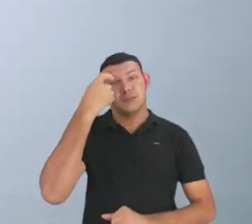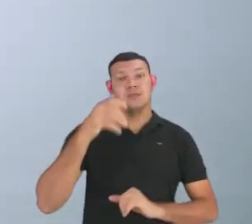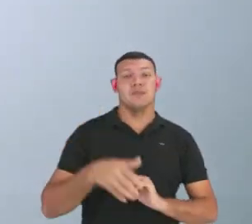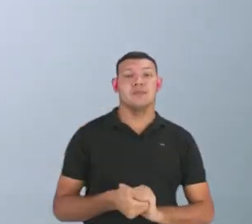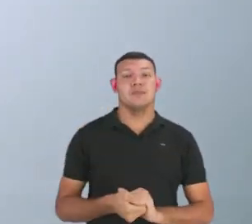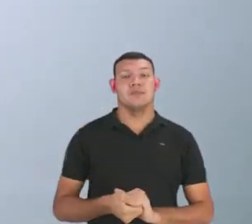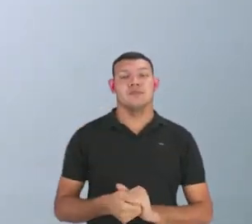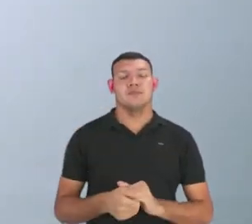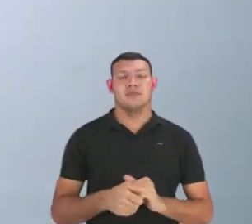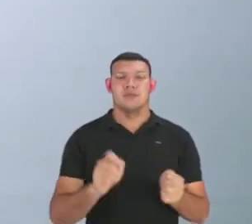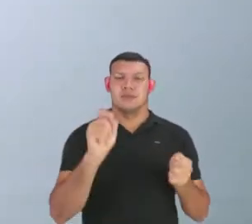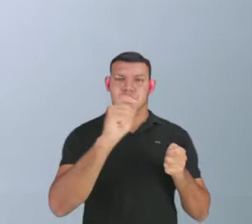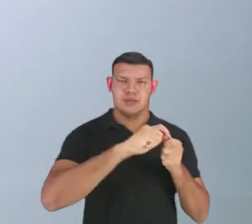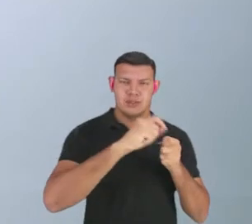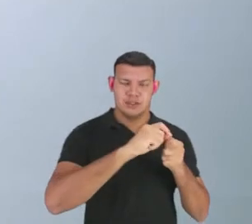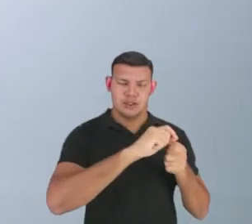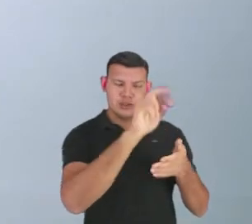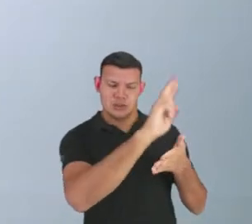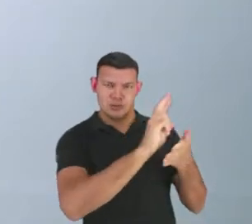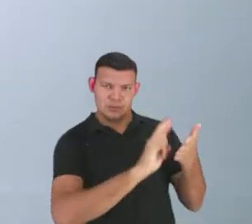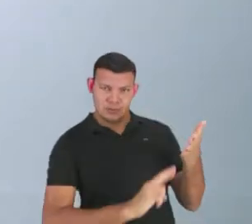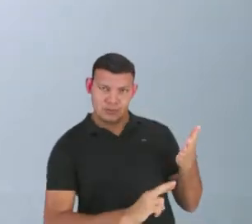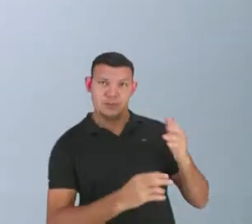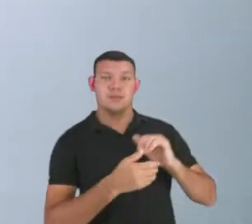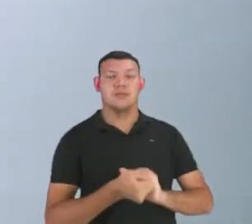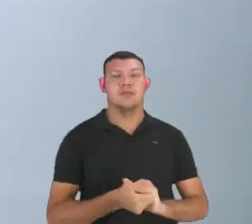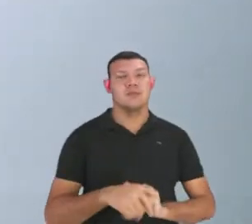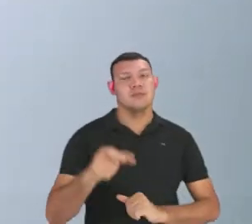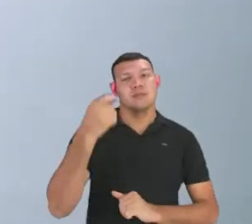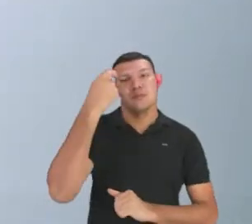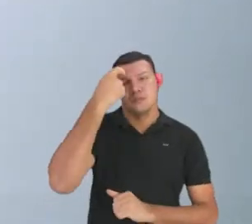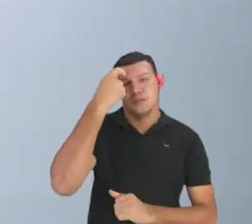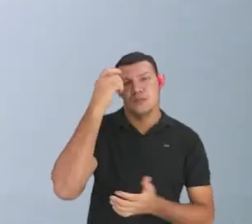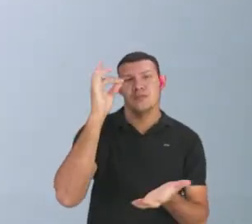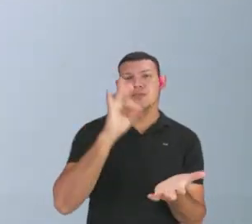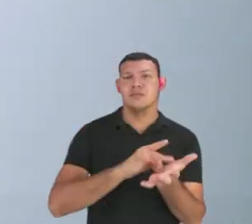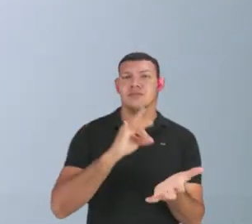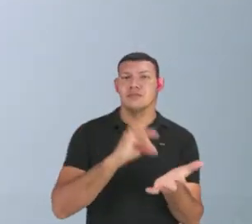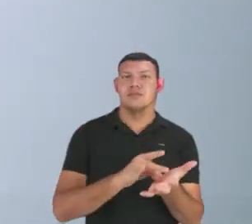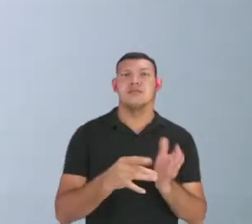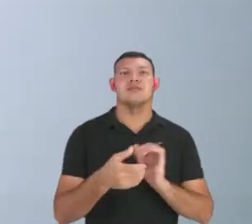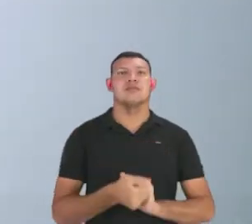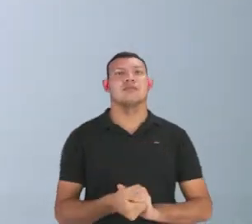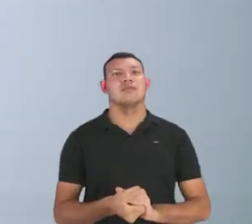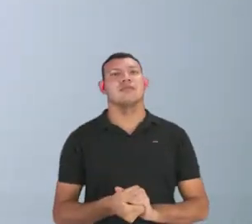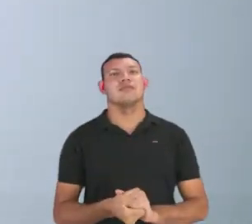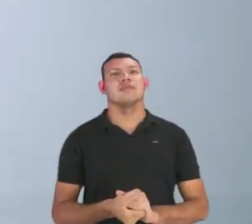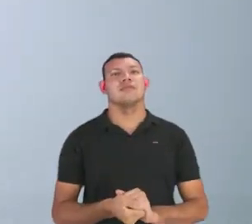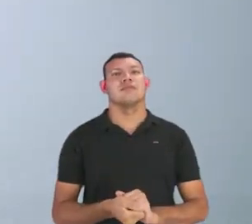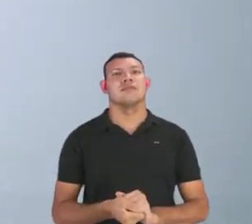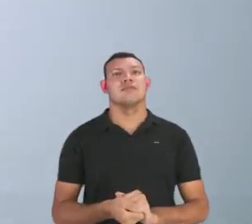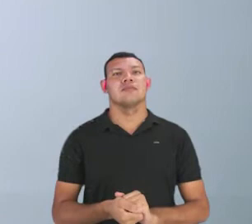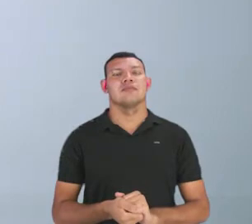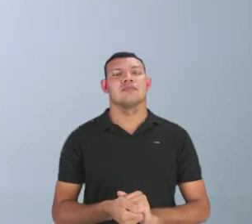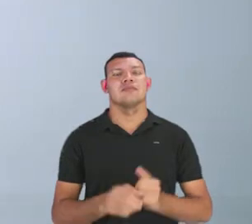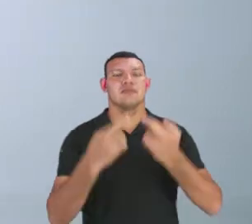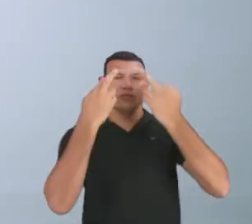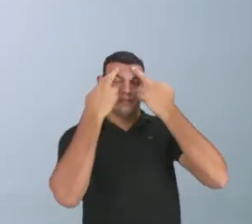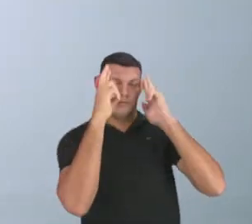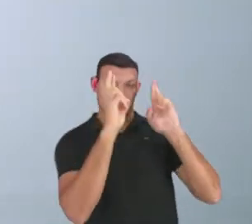sua construção textual seja pertinente, validada, confiável e